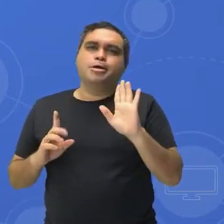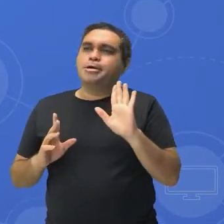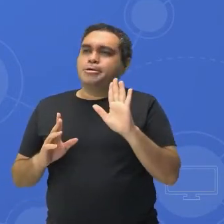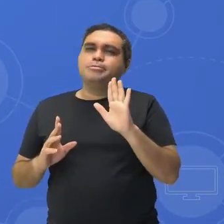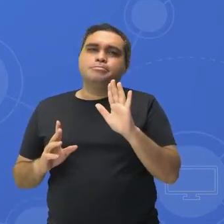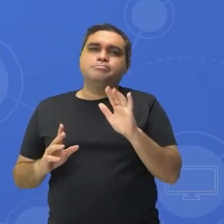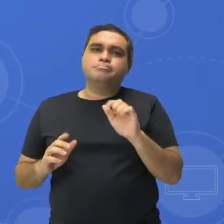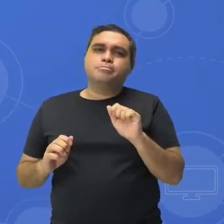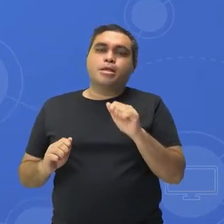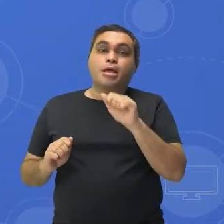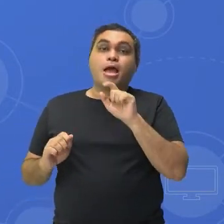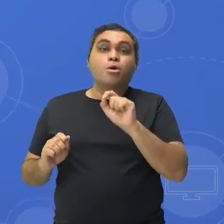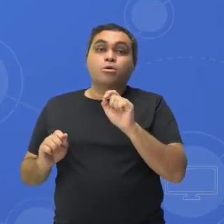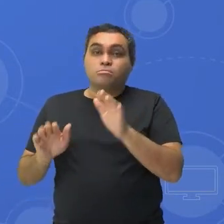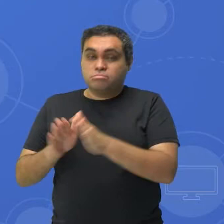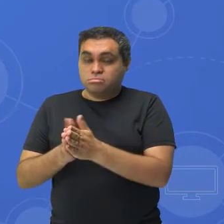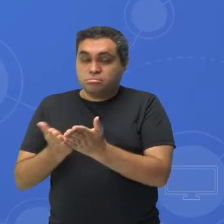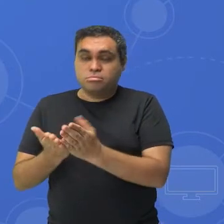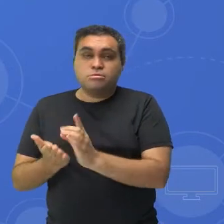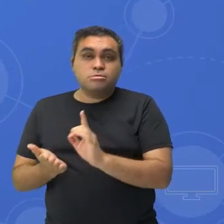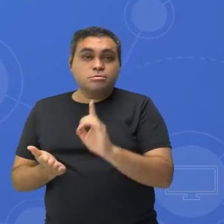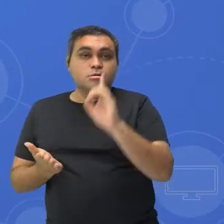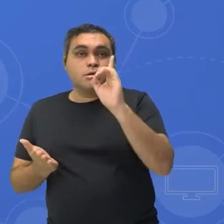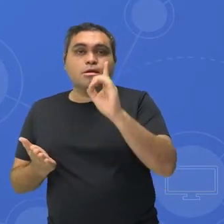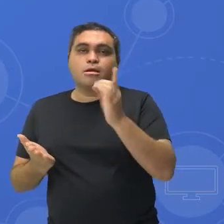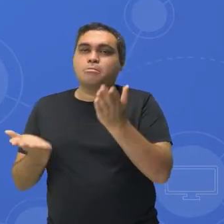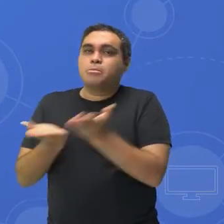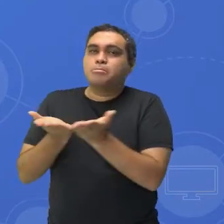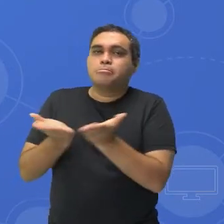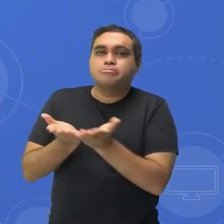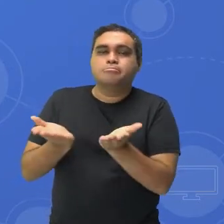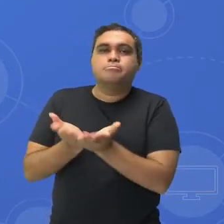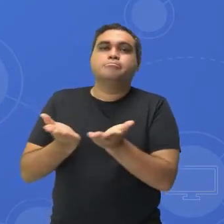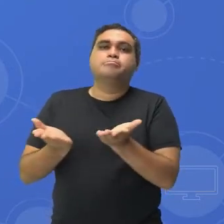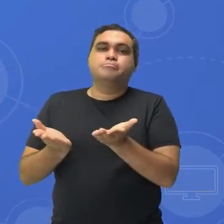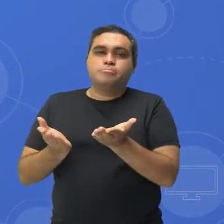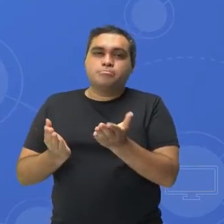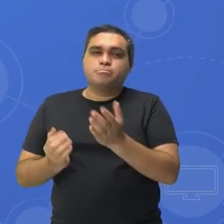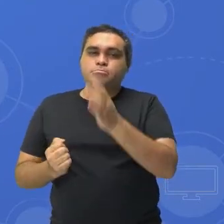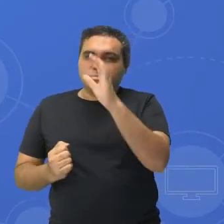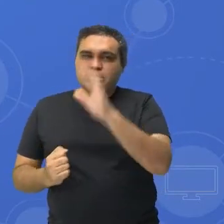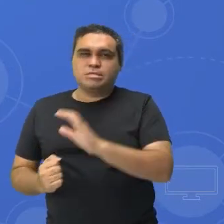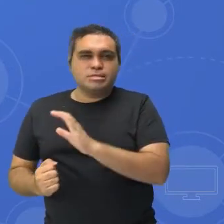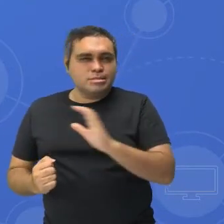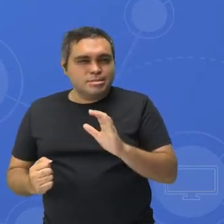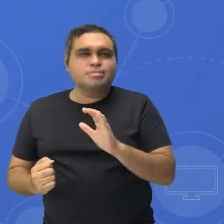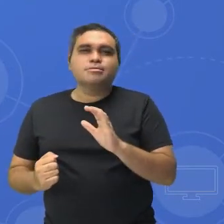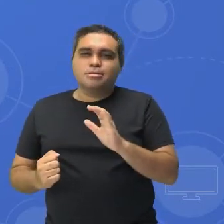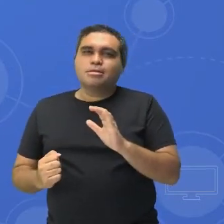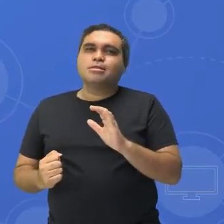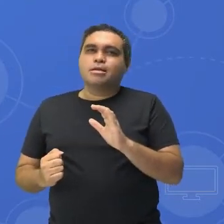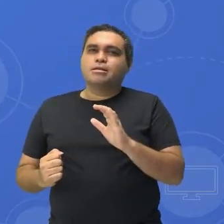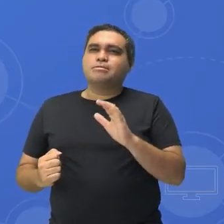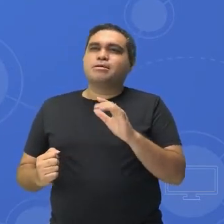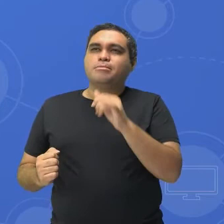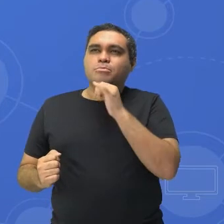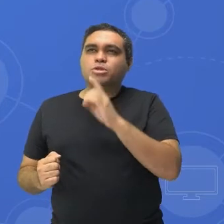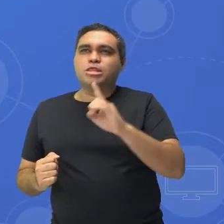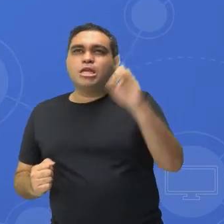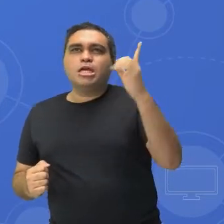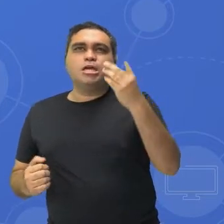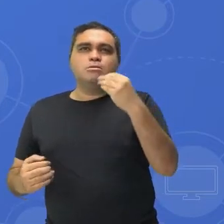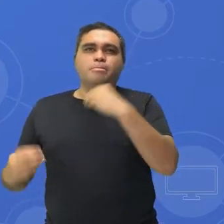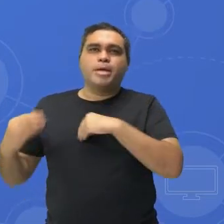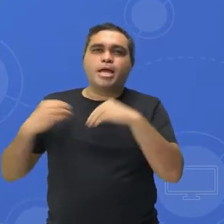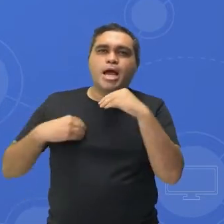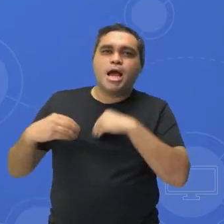vinha de uma base teológica, de uma base voltada para a ideia de Deus, para a ideia do pecado, para a ideia